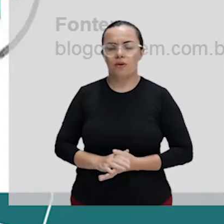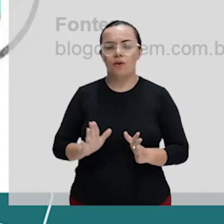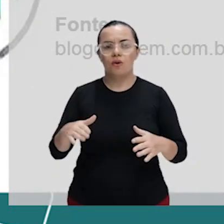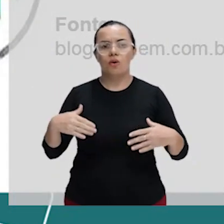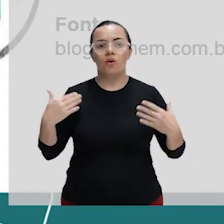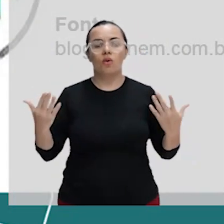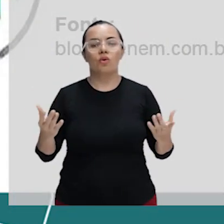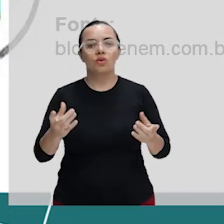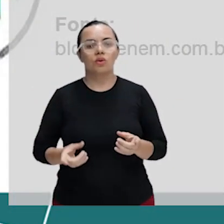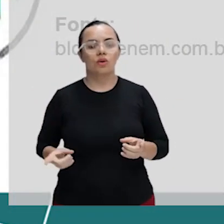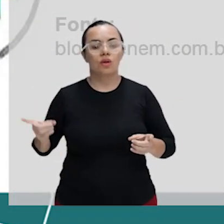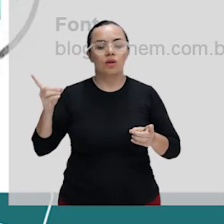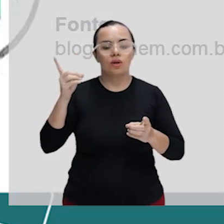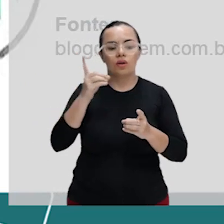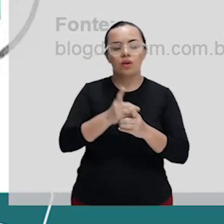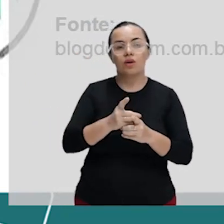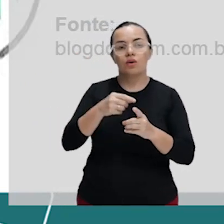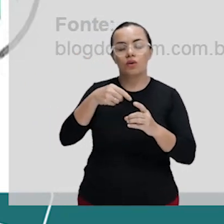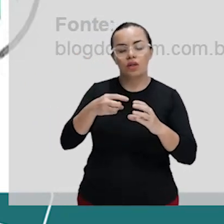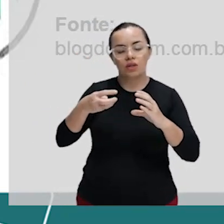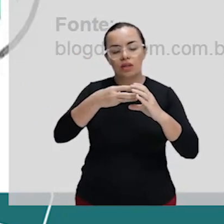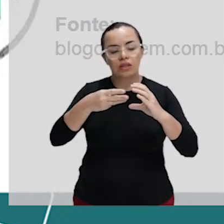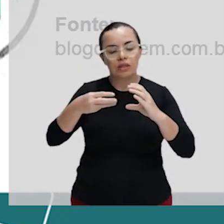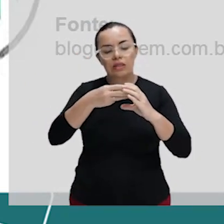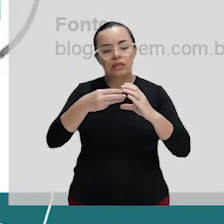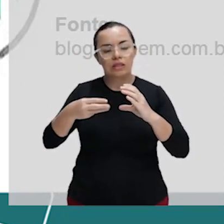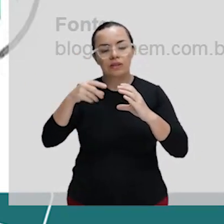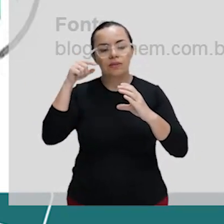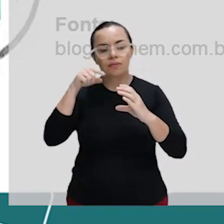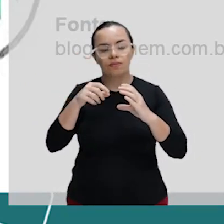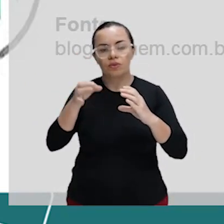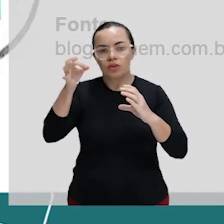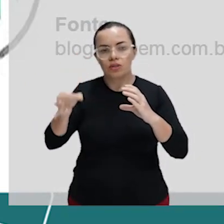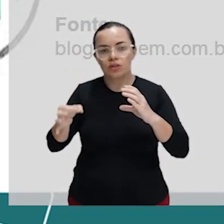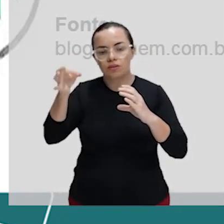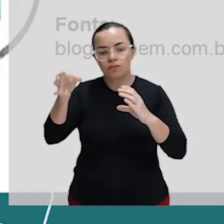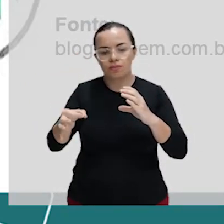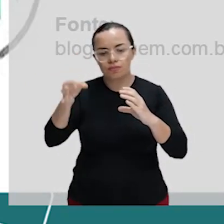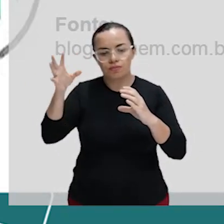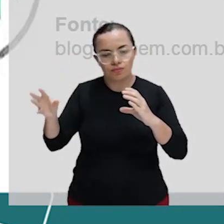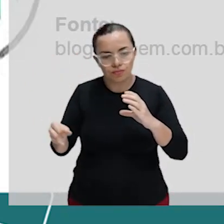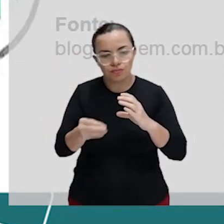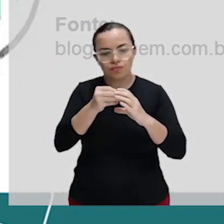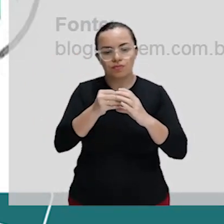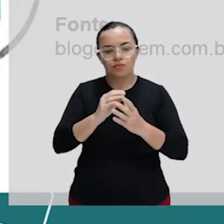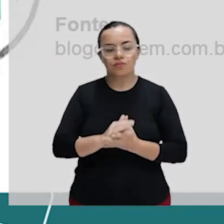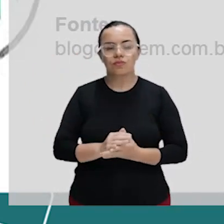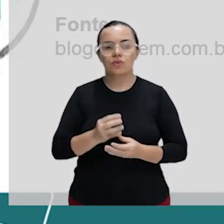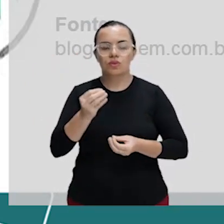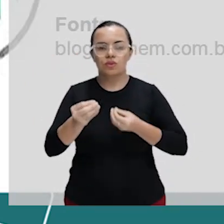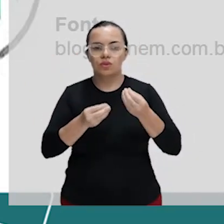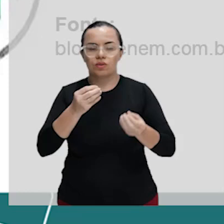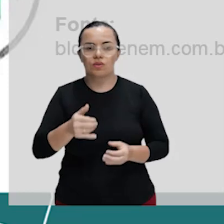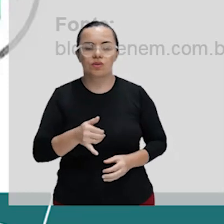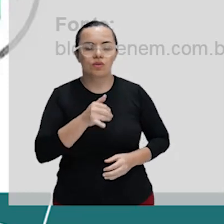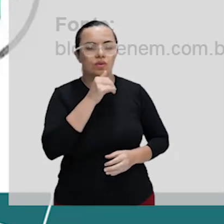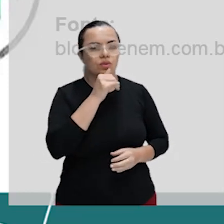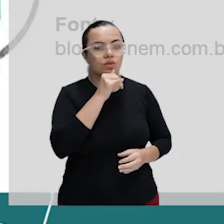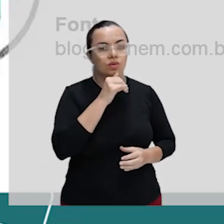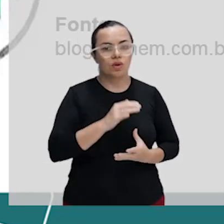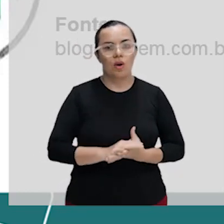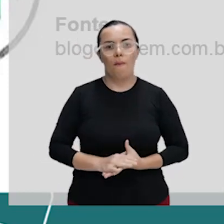encontrar esses microtúbulos atuando na célula? Quando, por exemplo, uma célula está promovendo a